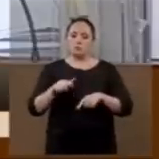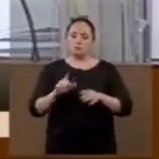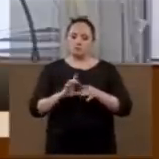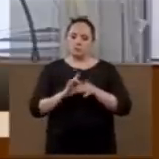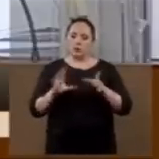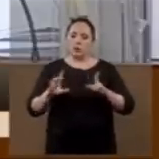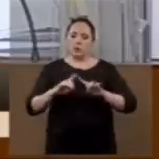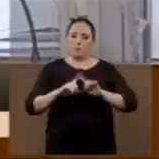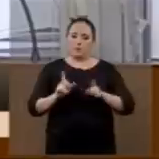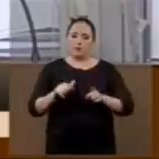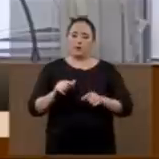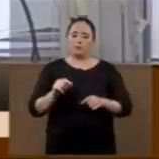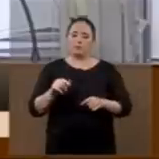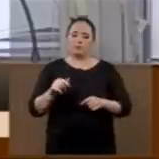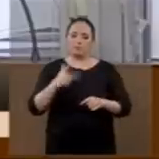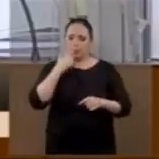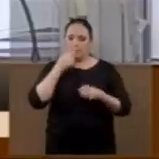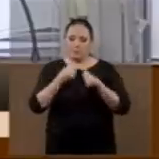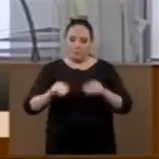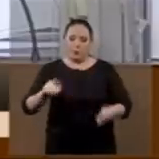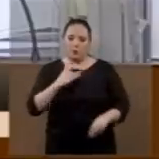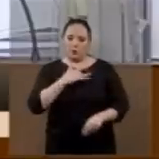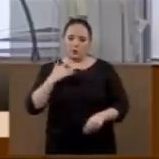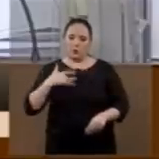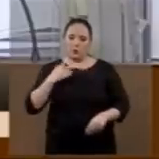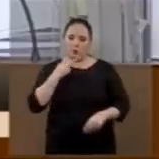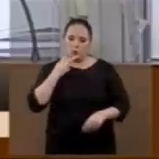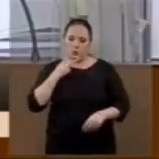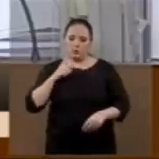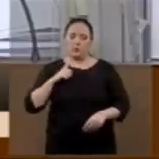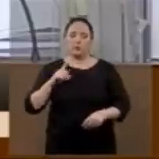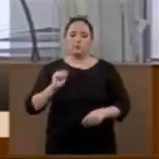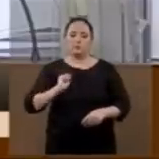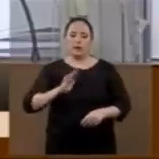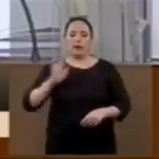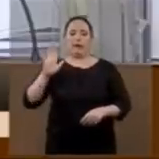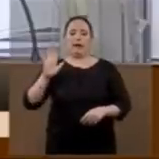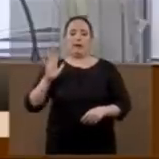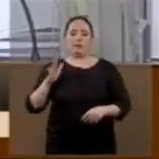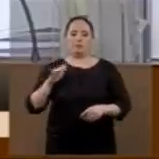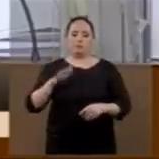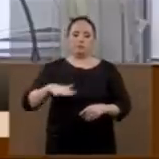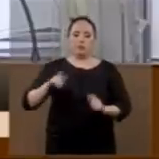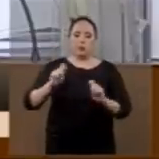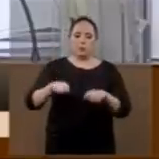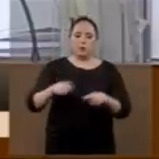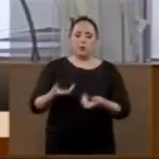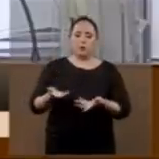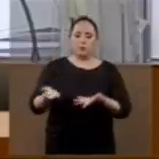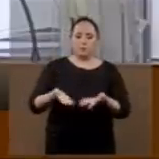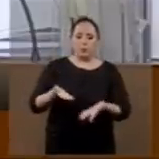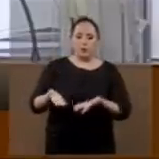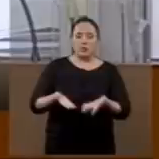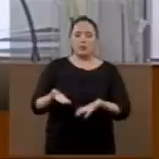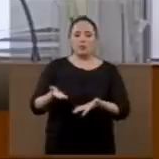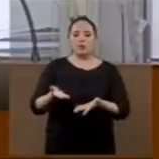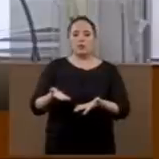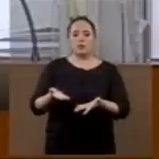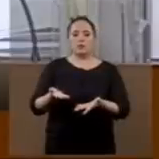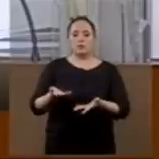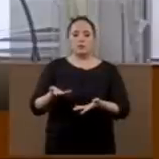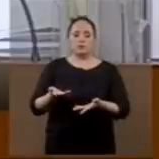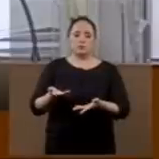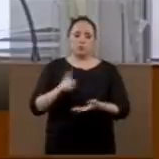seja considerado danoso à saúde e repercute em excessivos custos na manutenção das condições de prestação dos deveres do